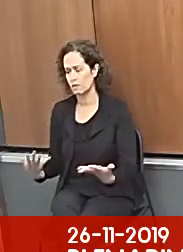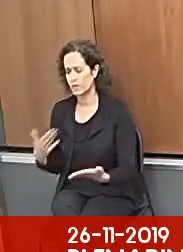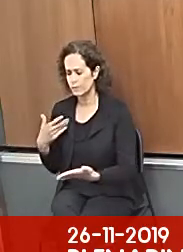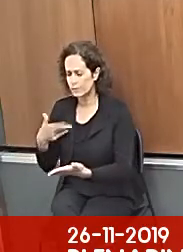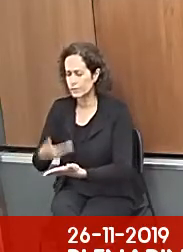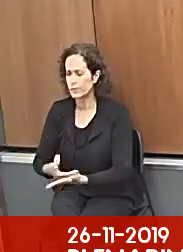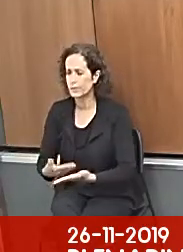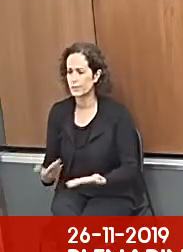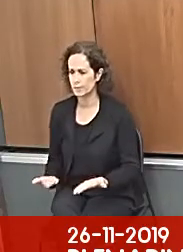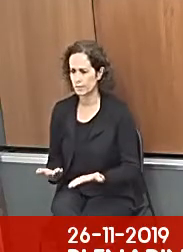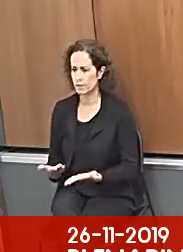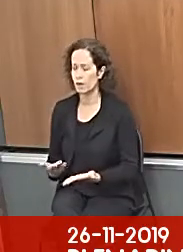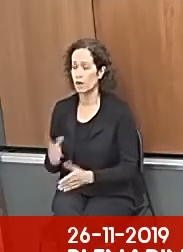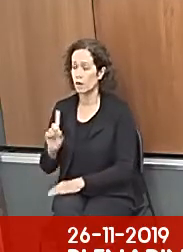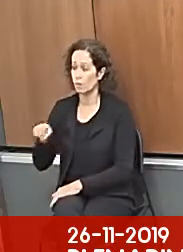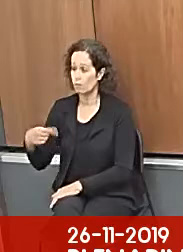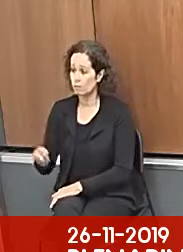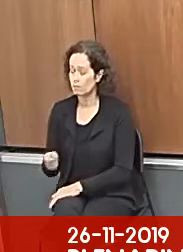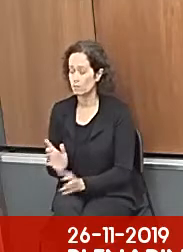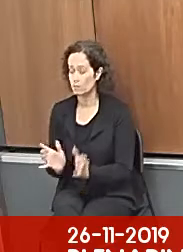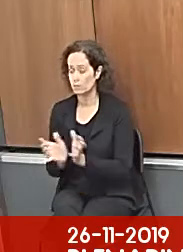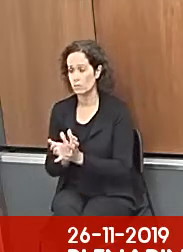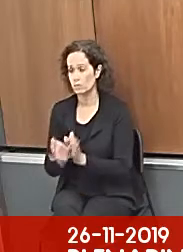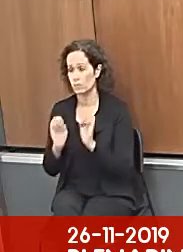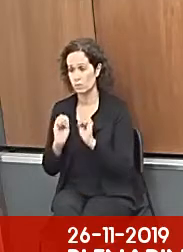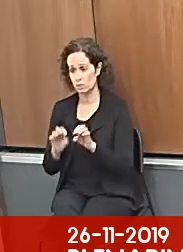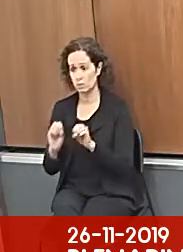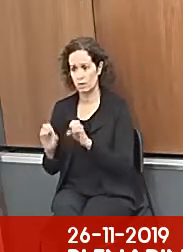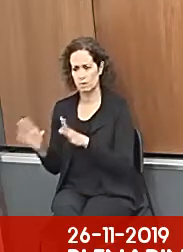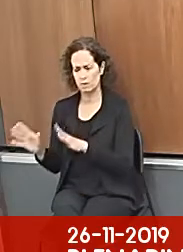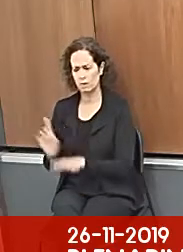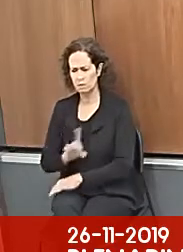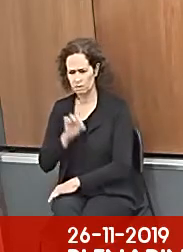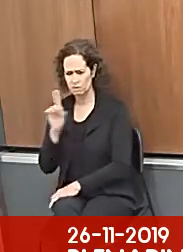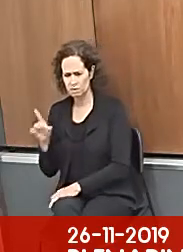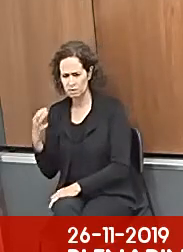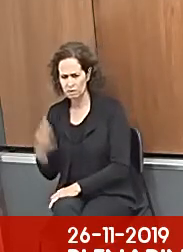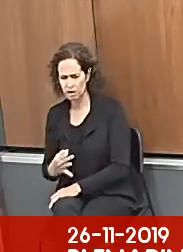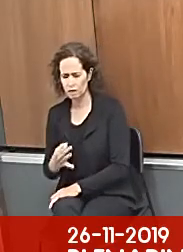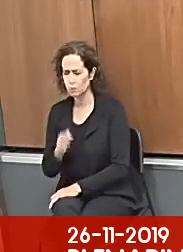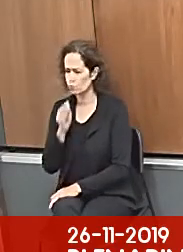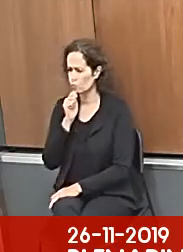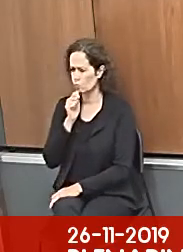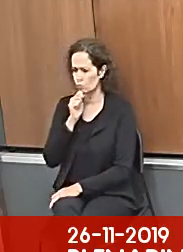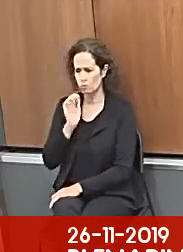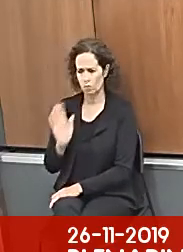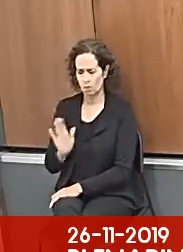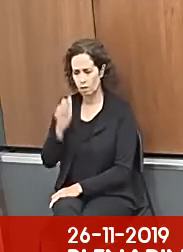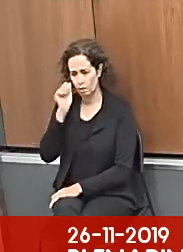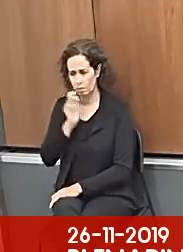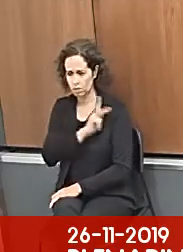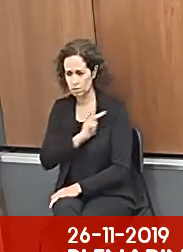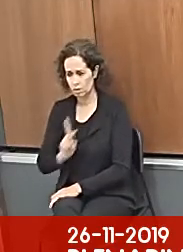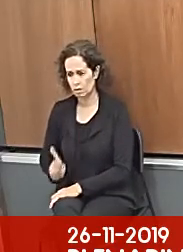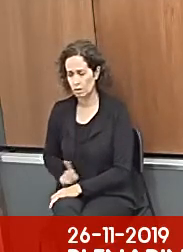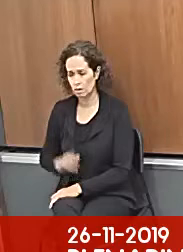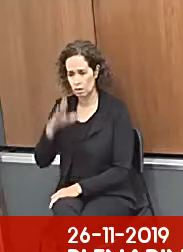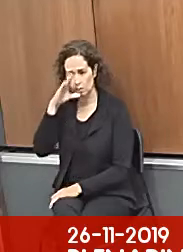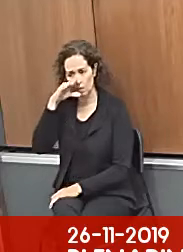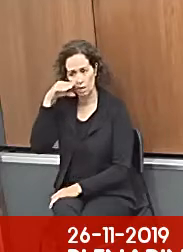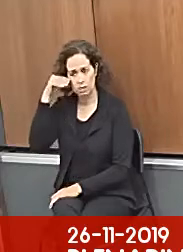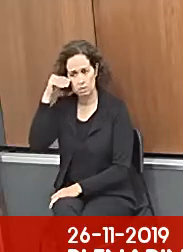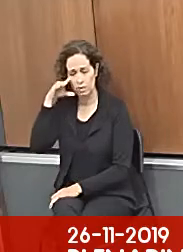comissão é a comissão de educação. Tem data prevista ou ainda não? Não. A presidenta é a deputada